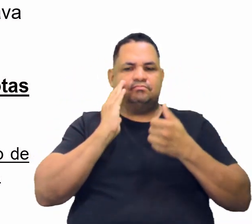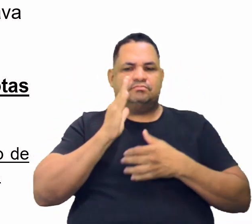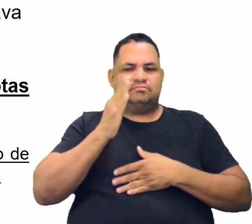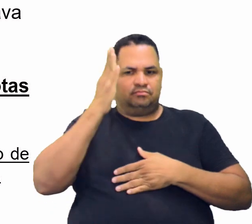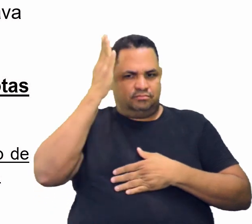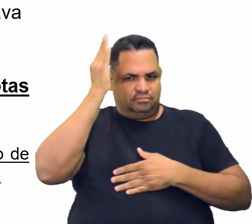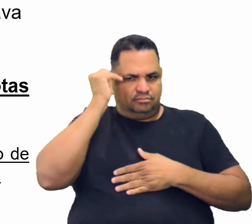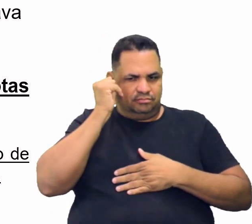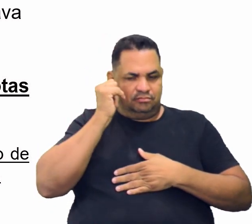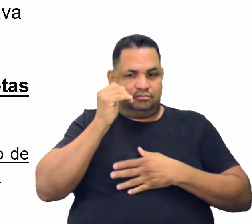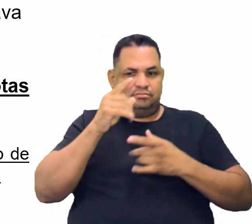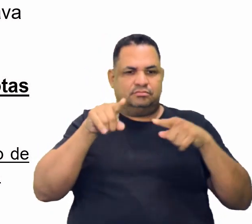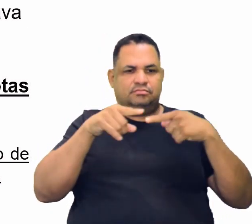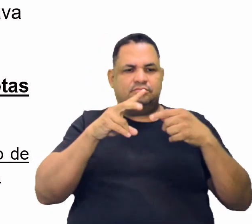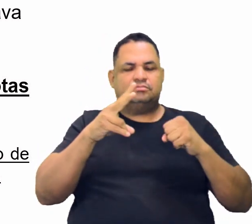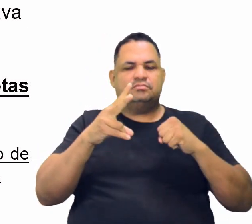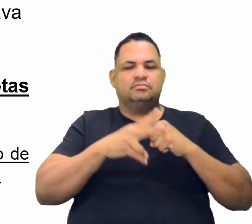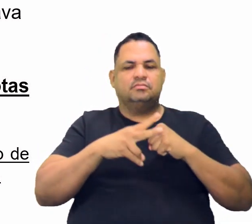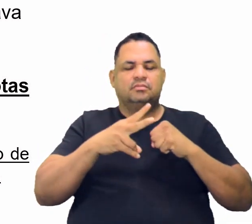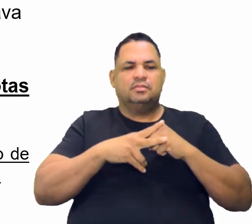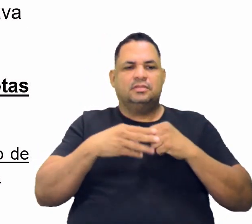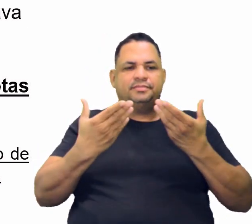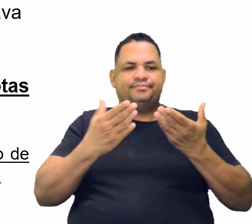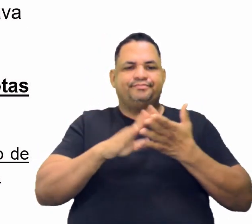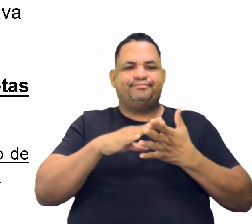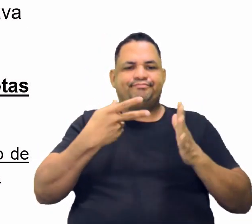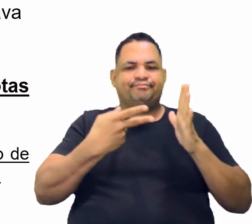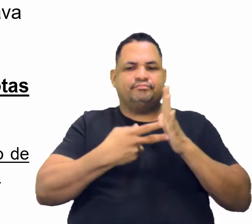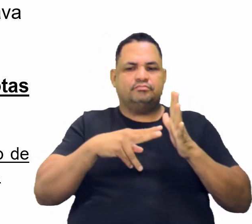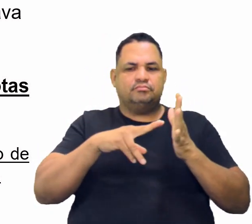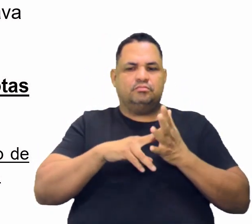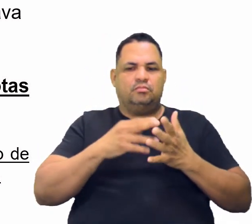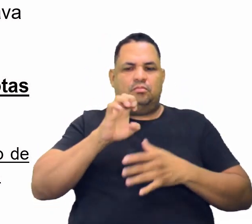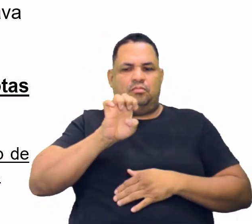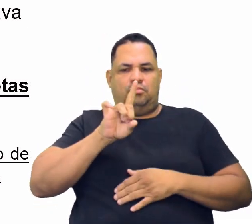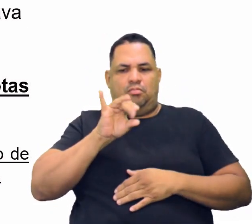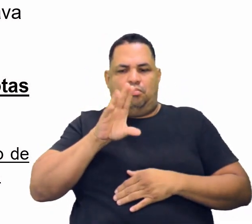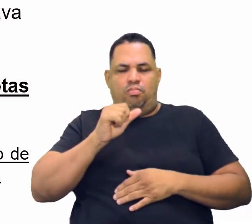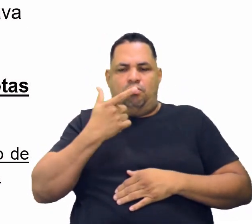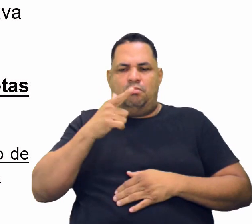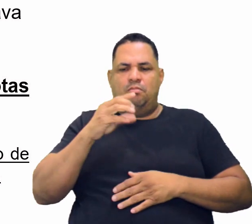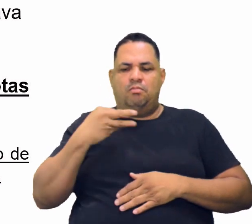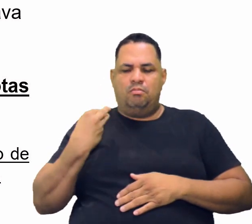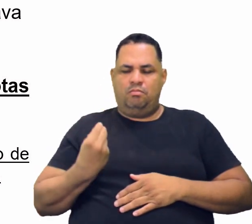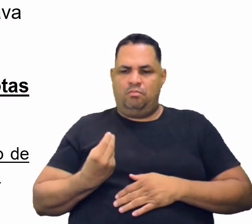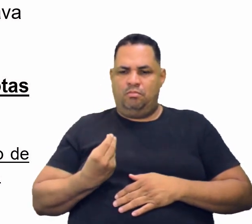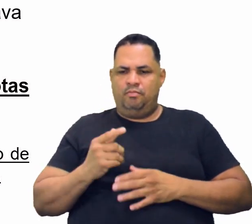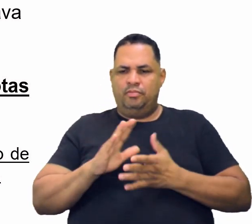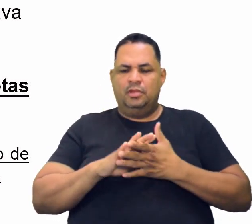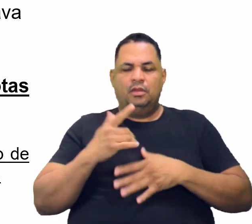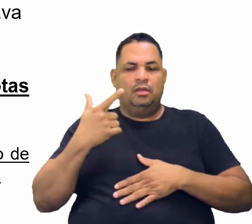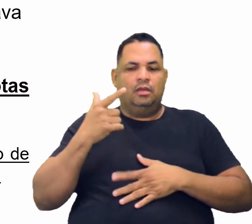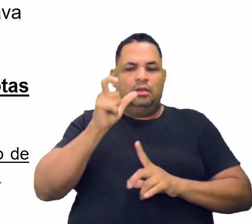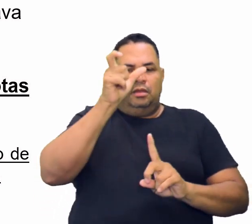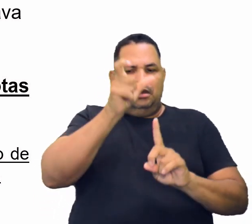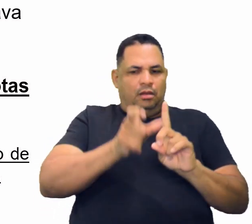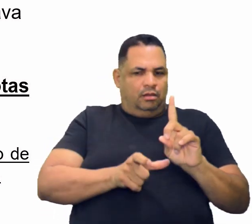até decorou a música. Verbo haver no sentido de existir, não tem plural e não